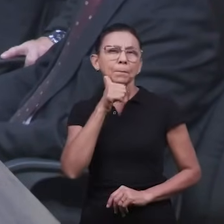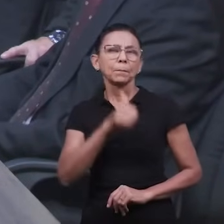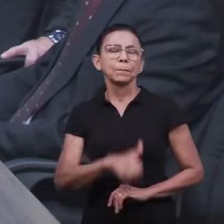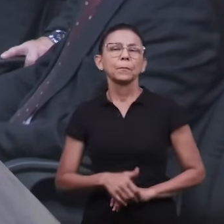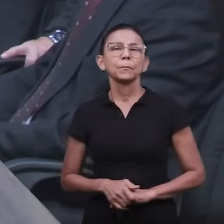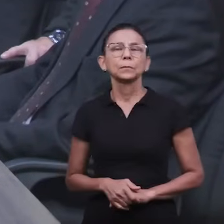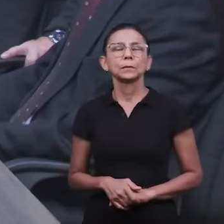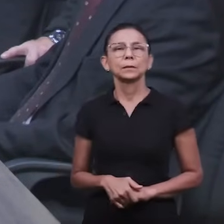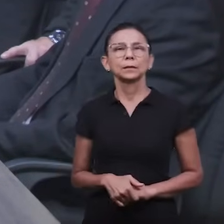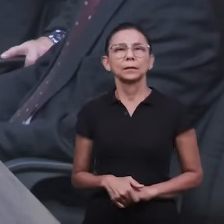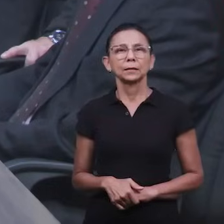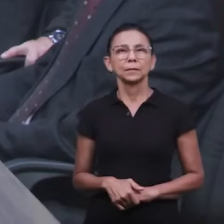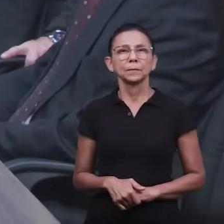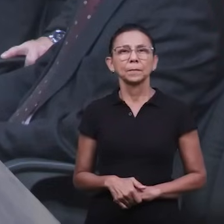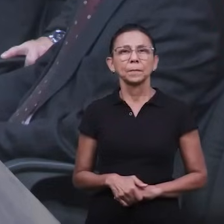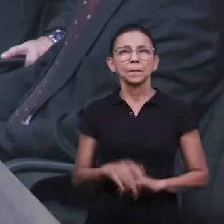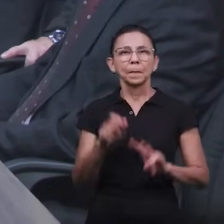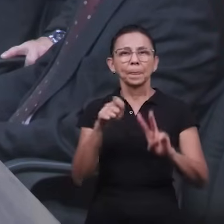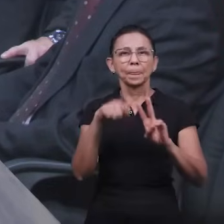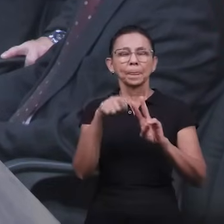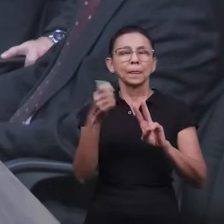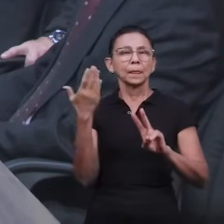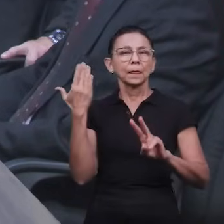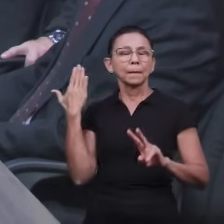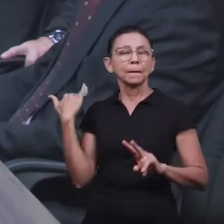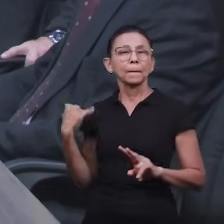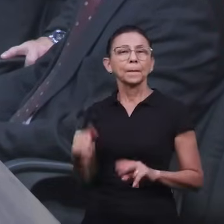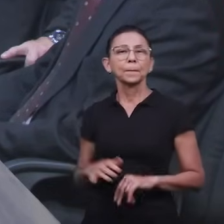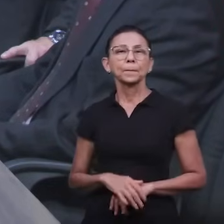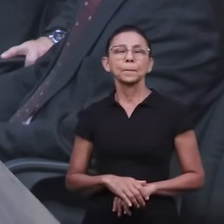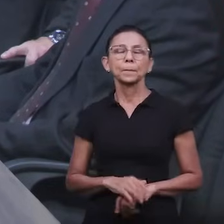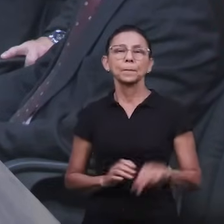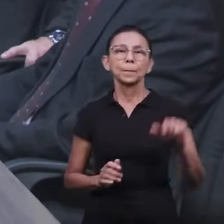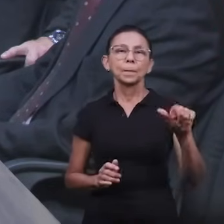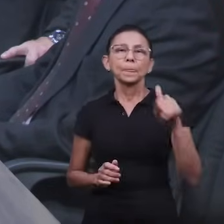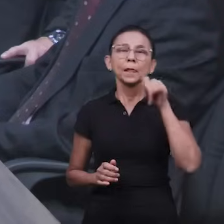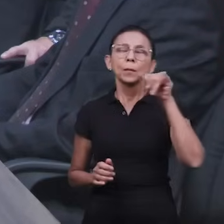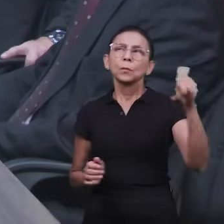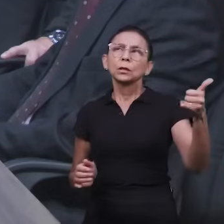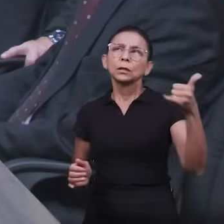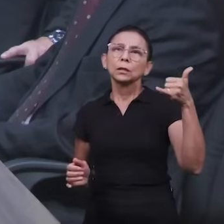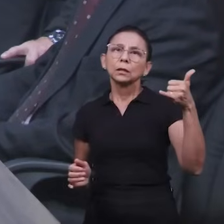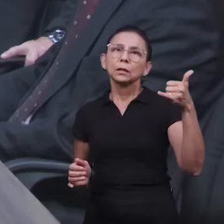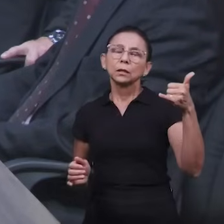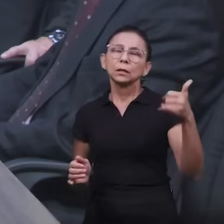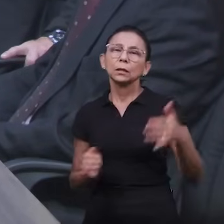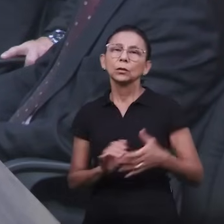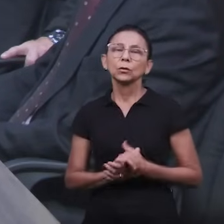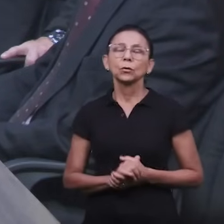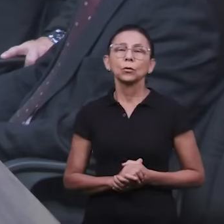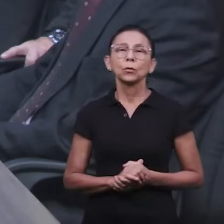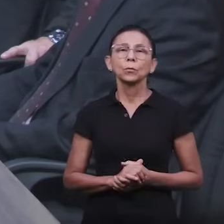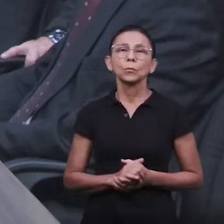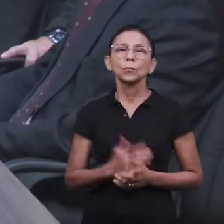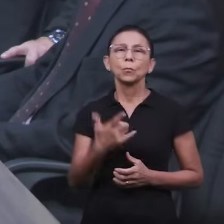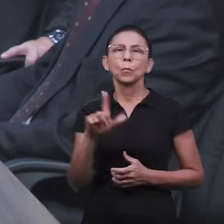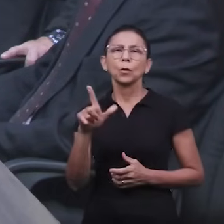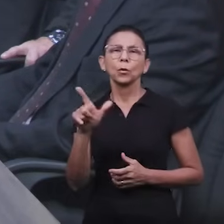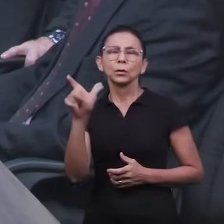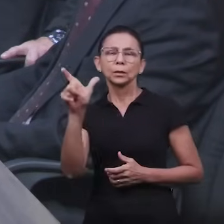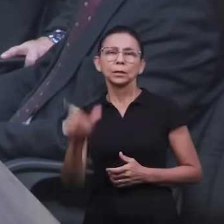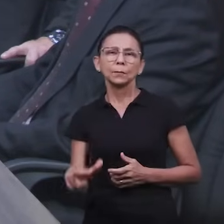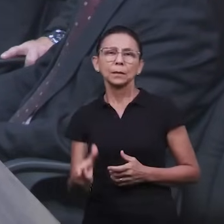senhora. Uns 2 meses atrás ela ligou e, por intermédio de uma irmã que deu ela o